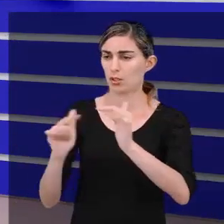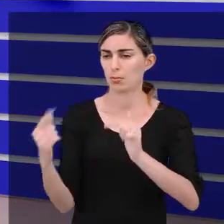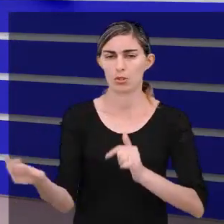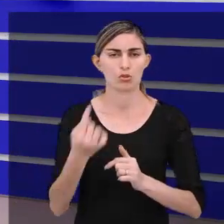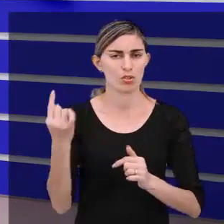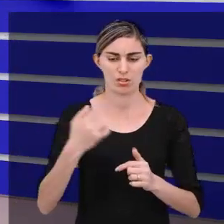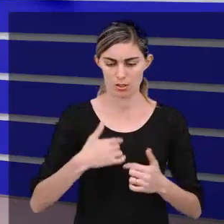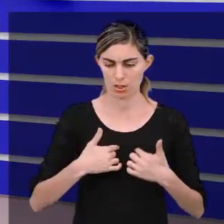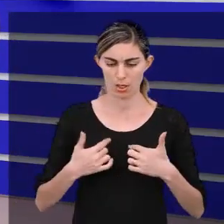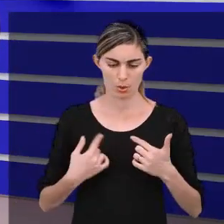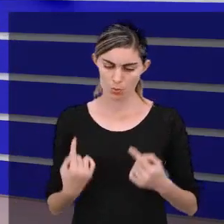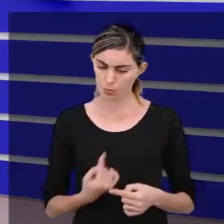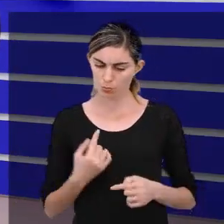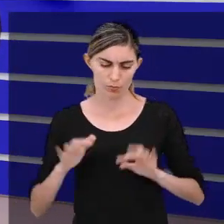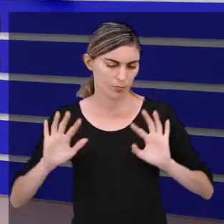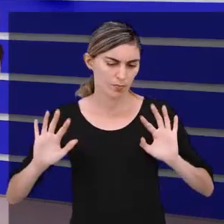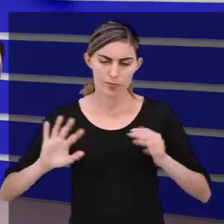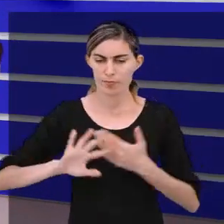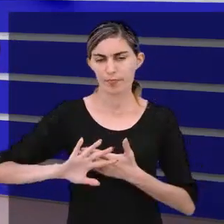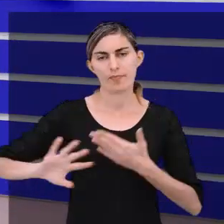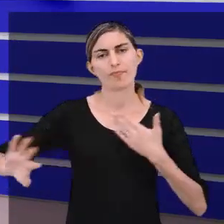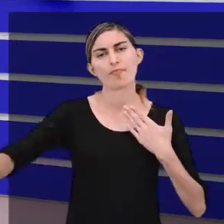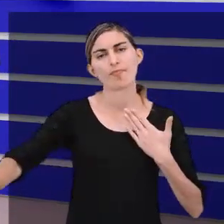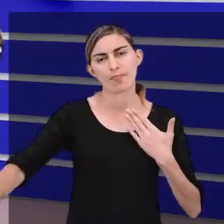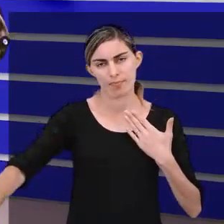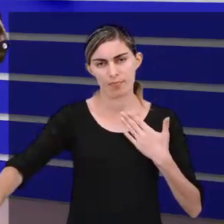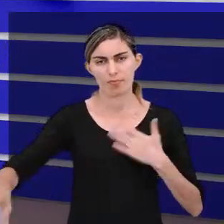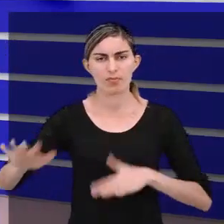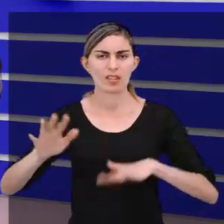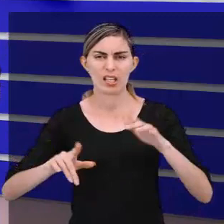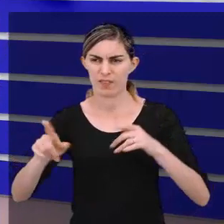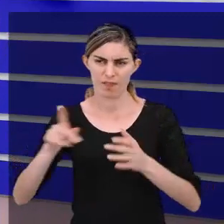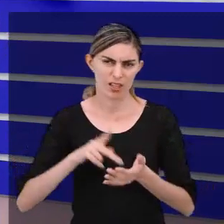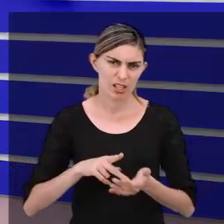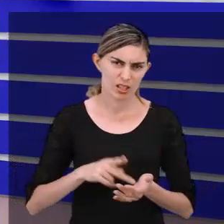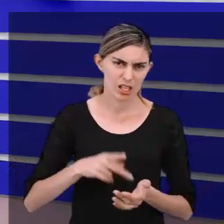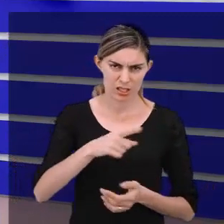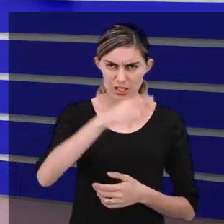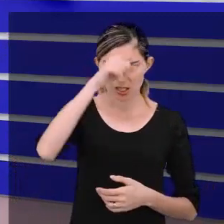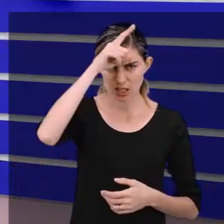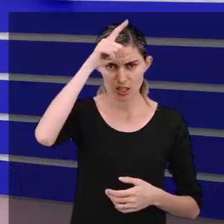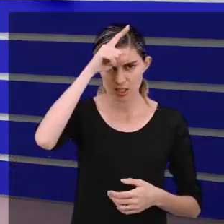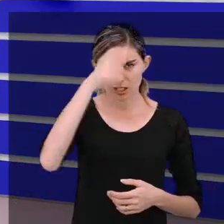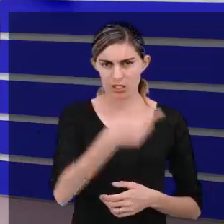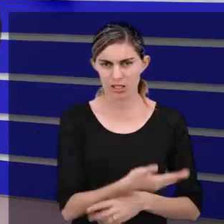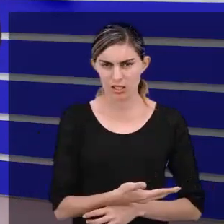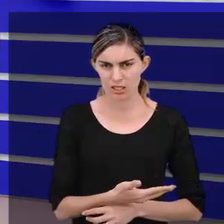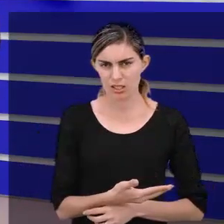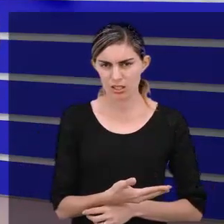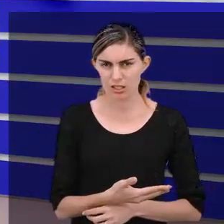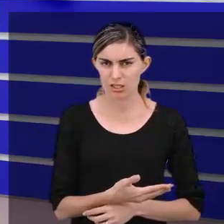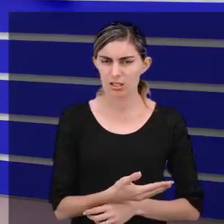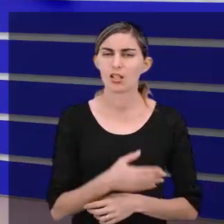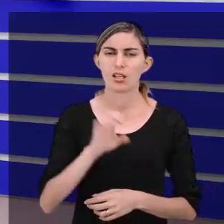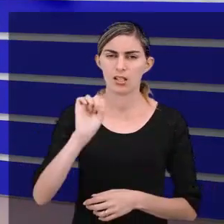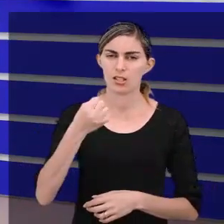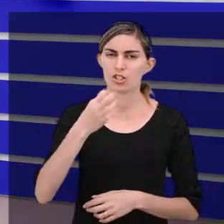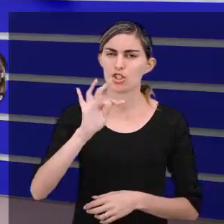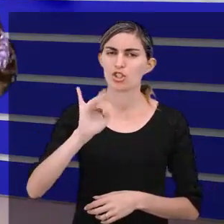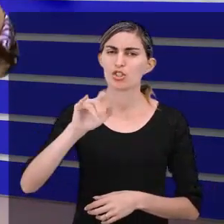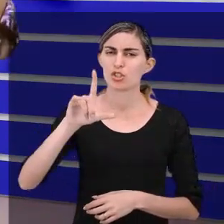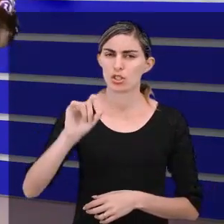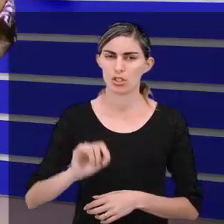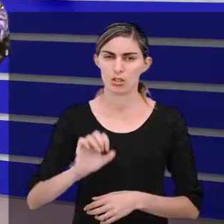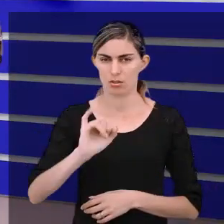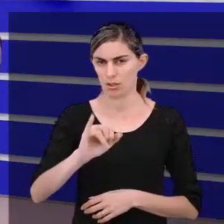sozinha. Então é um estilo assim, bom, muitas vezes você pode perguntar, esse realmente é um líder? É um estilo. Liderança,